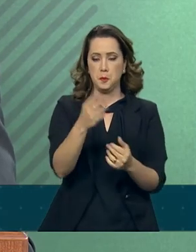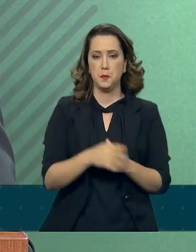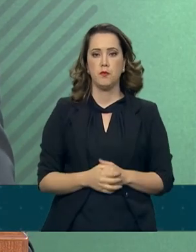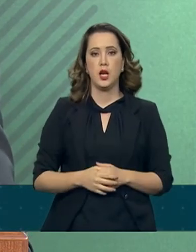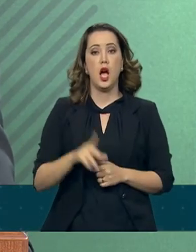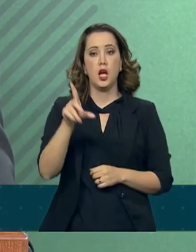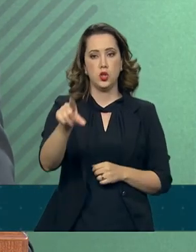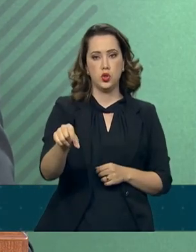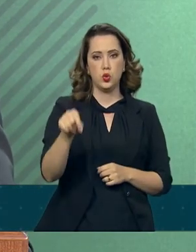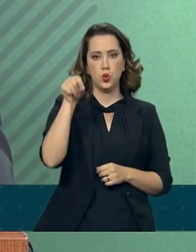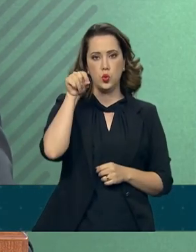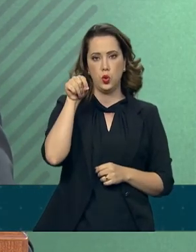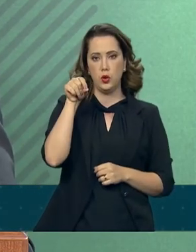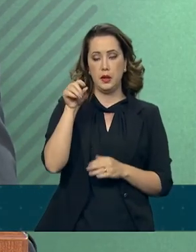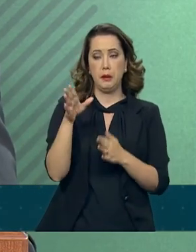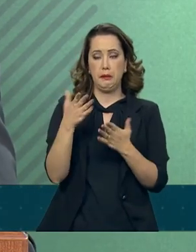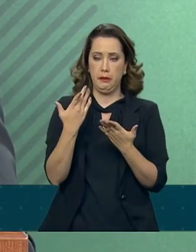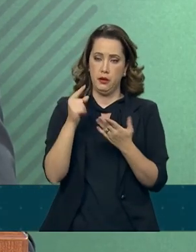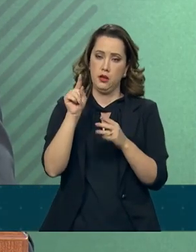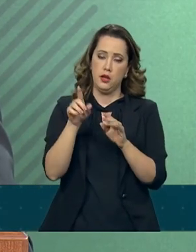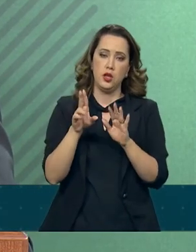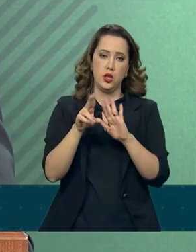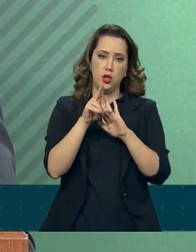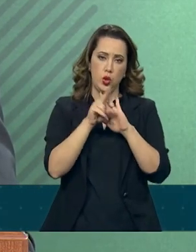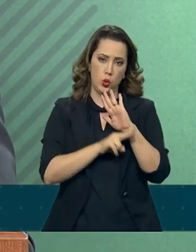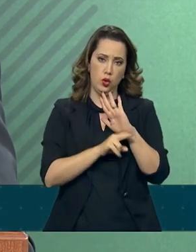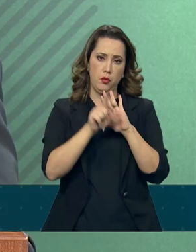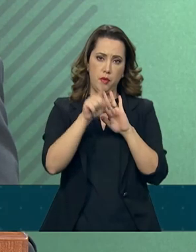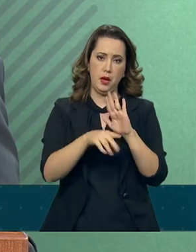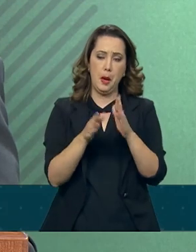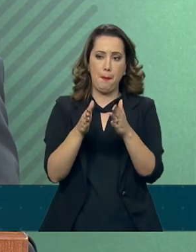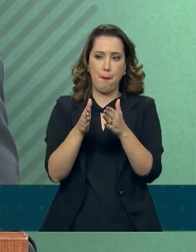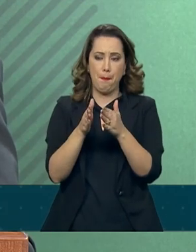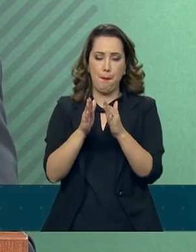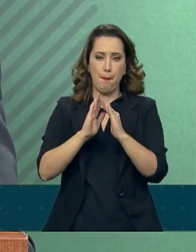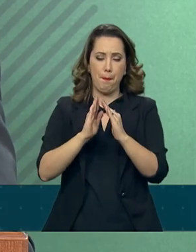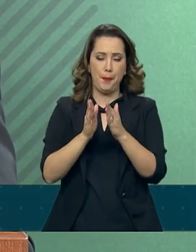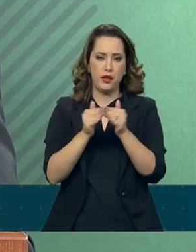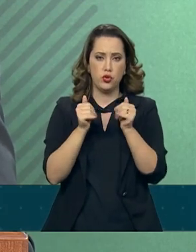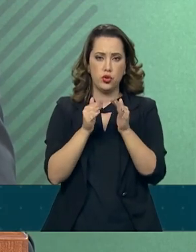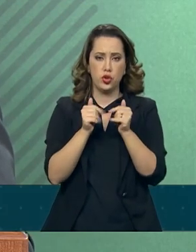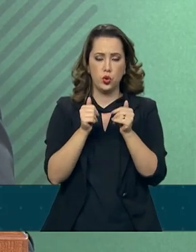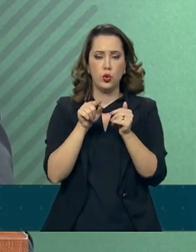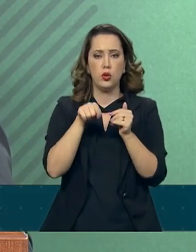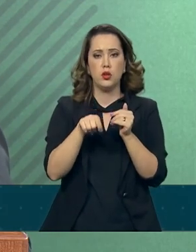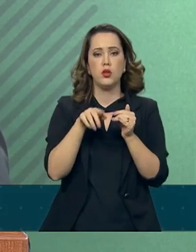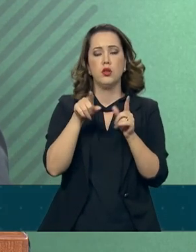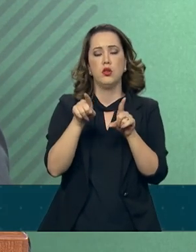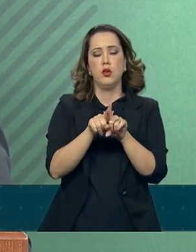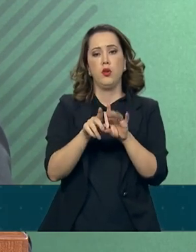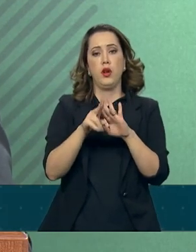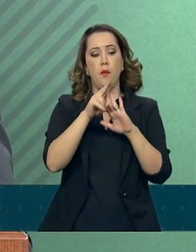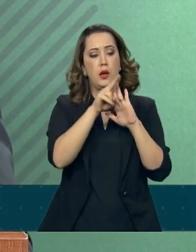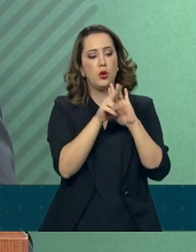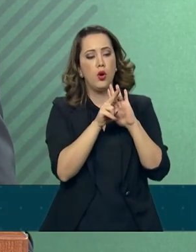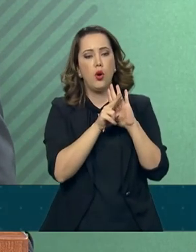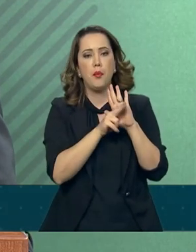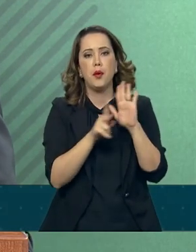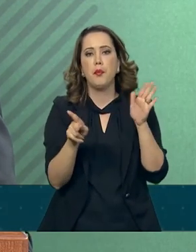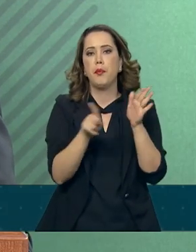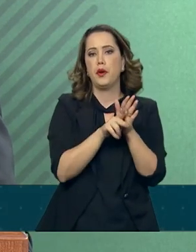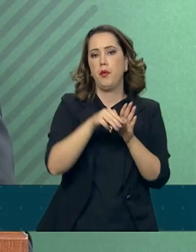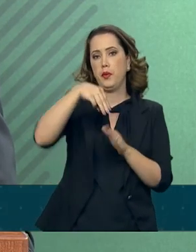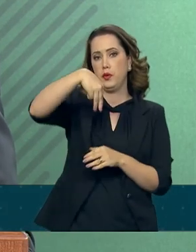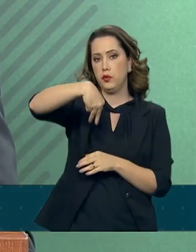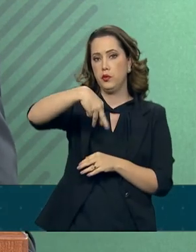indicação se chama pedido de agreement segue uma norma regulada pelo ministério das relações